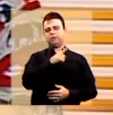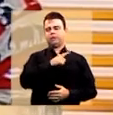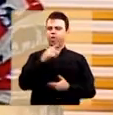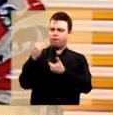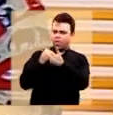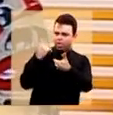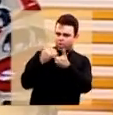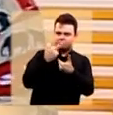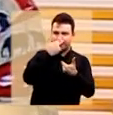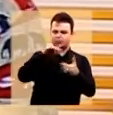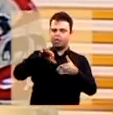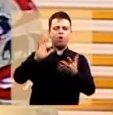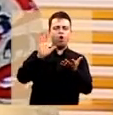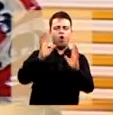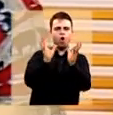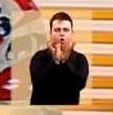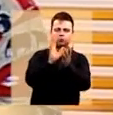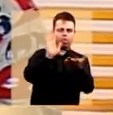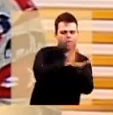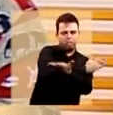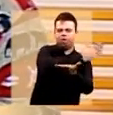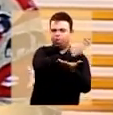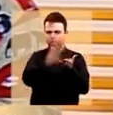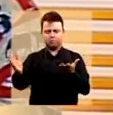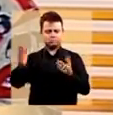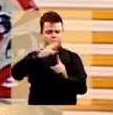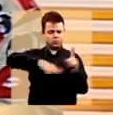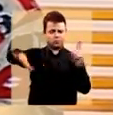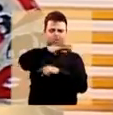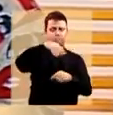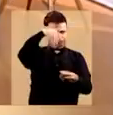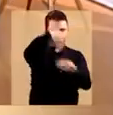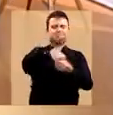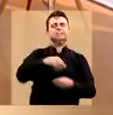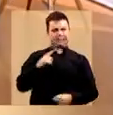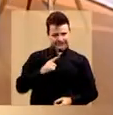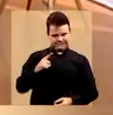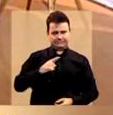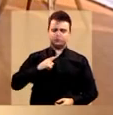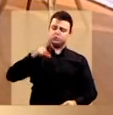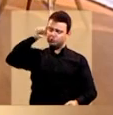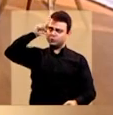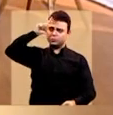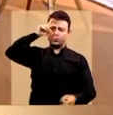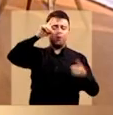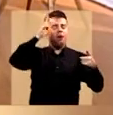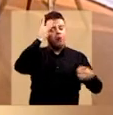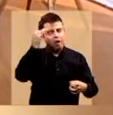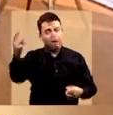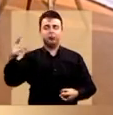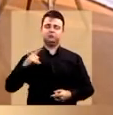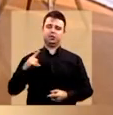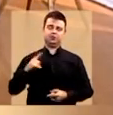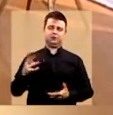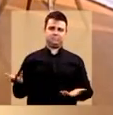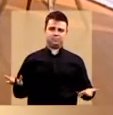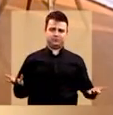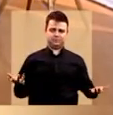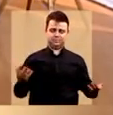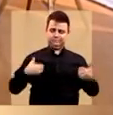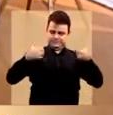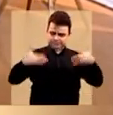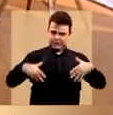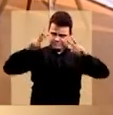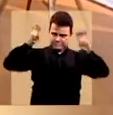Vocês estão propondo segregação dentro desse espaço. Sim. Quer dizer, a sociedade propõe isso todo dia para você. E aí quando você toca no assunto, aí você